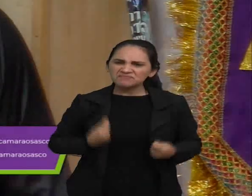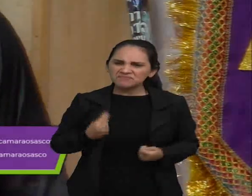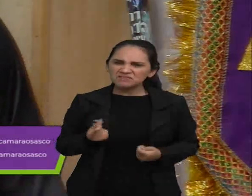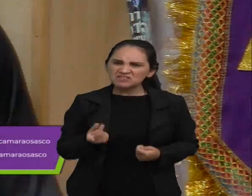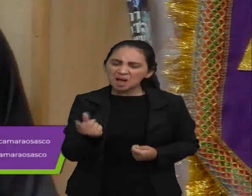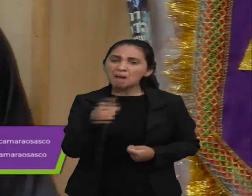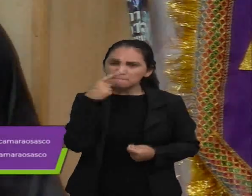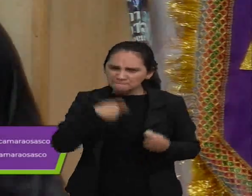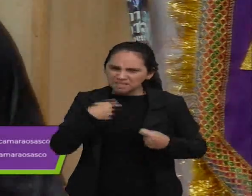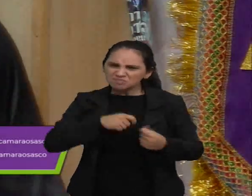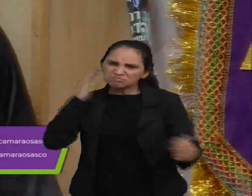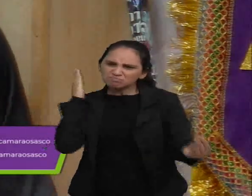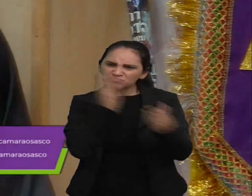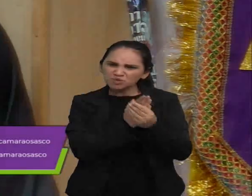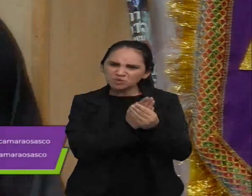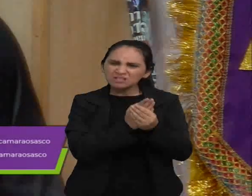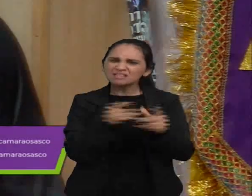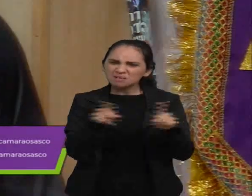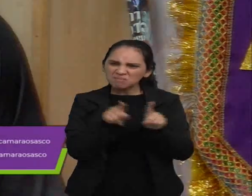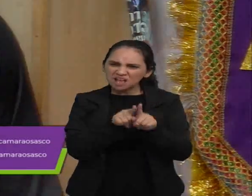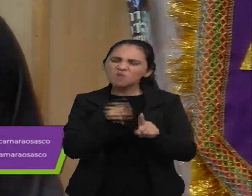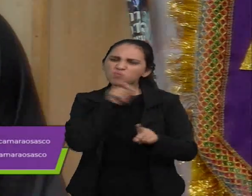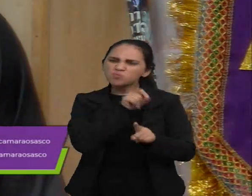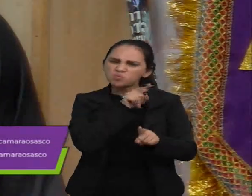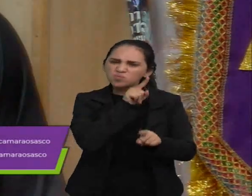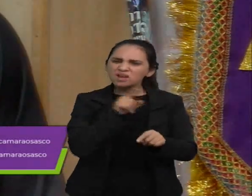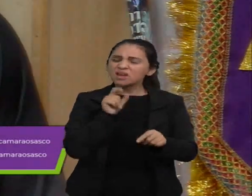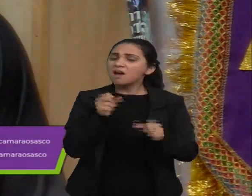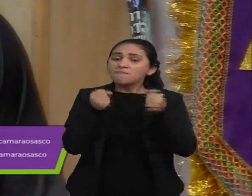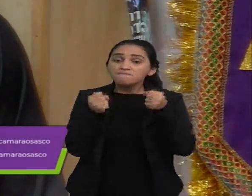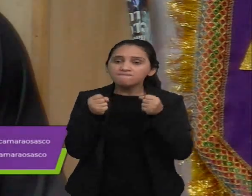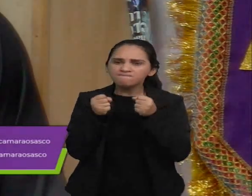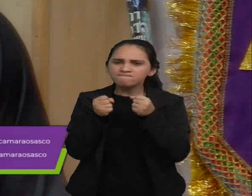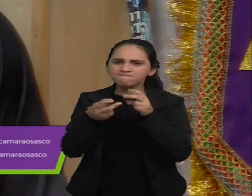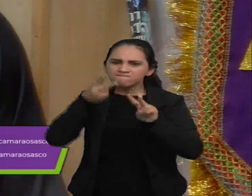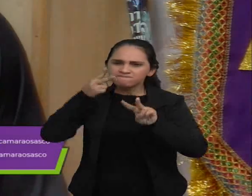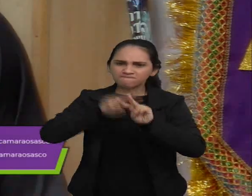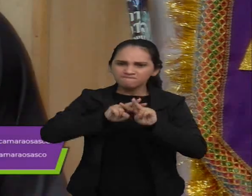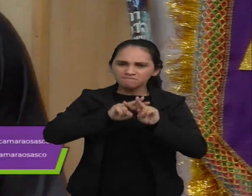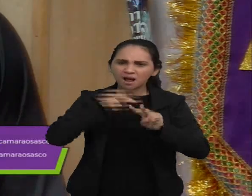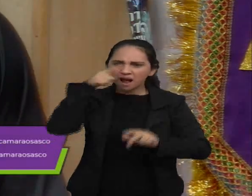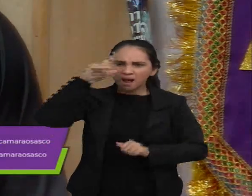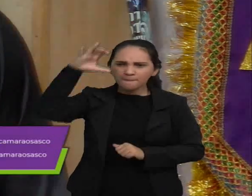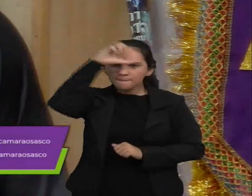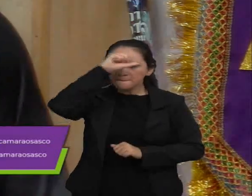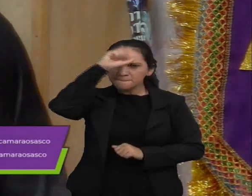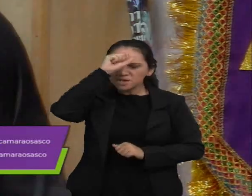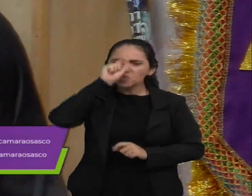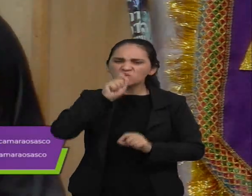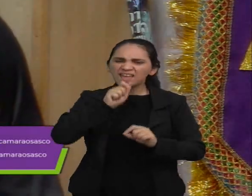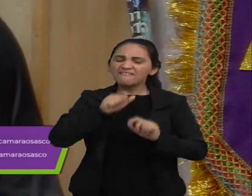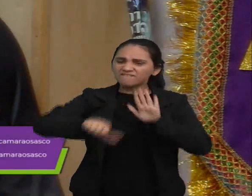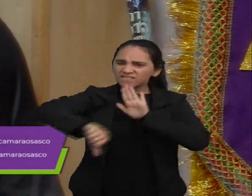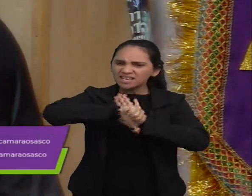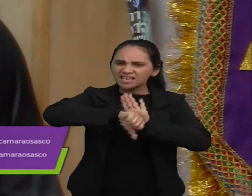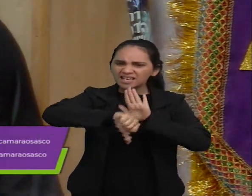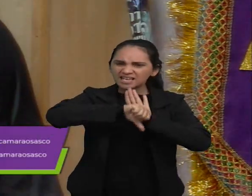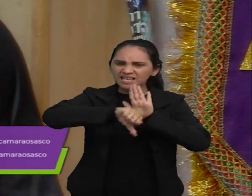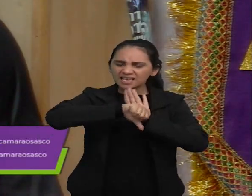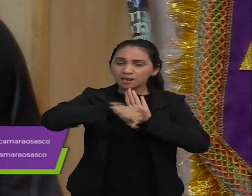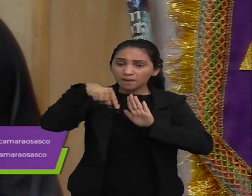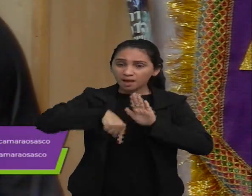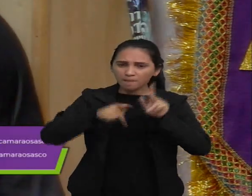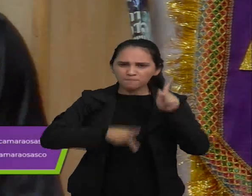que ele seja processado condenado e viva o resto da vida preso para pagar pelos crimes que ele cometeu contra a população